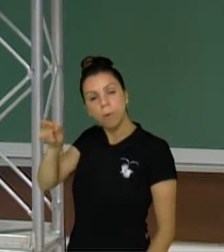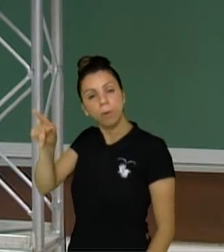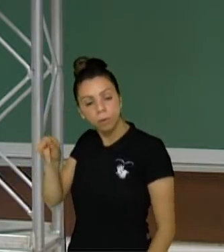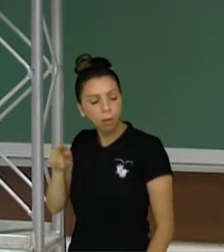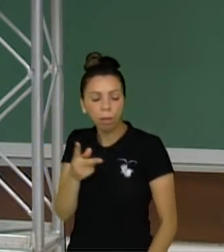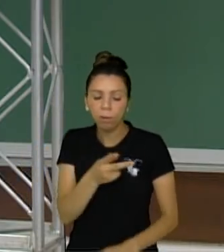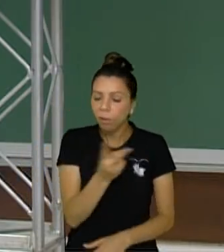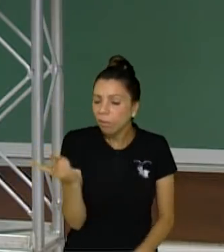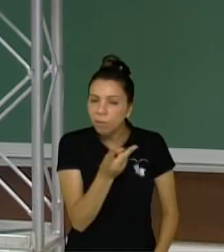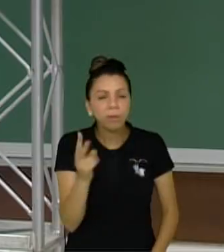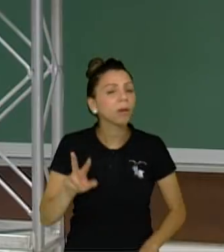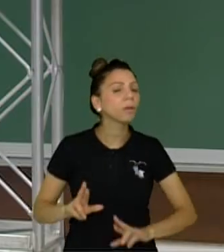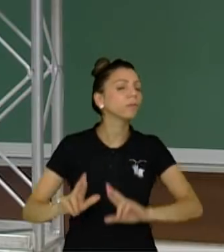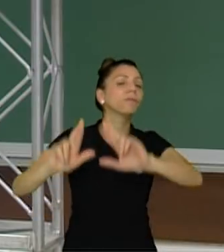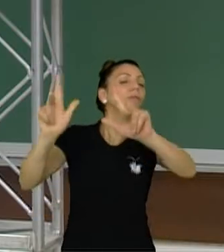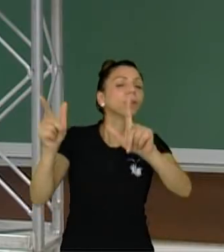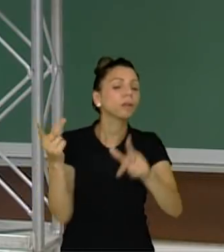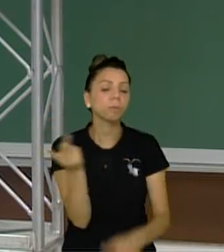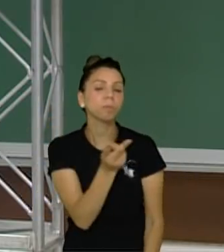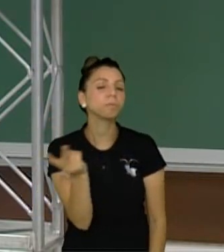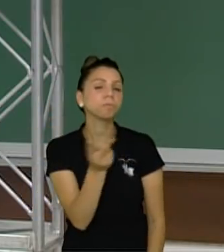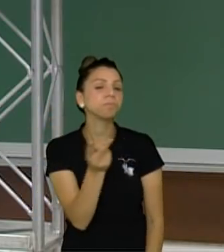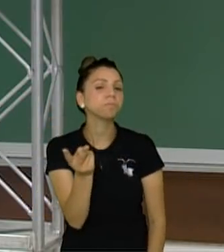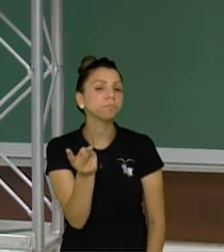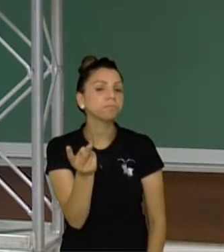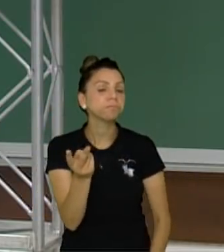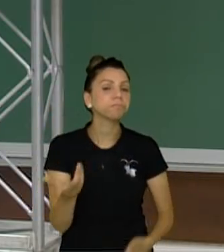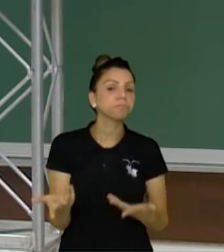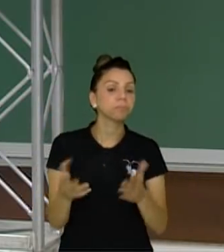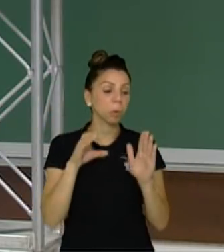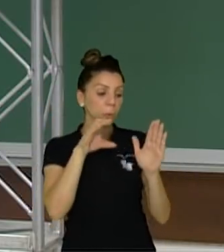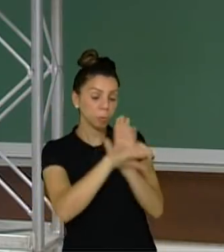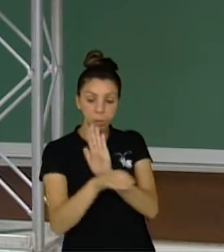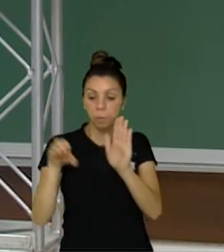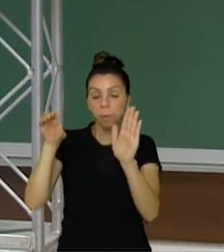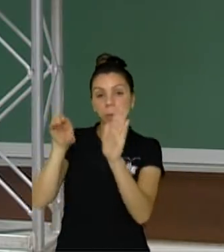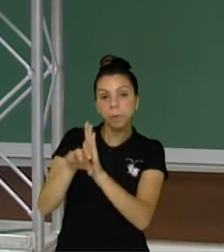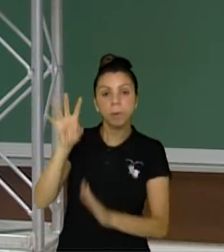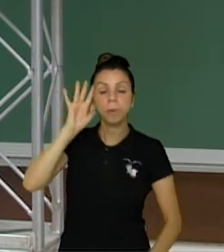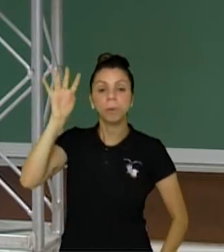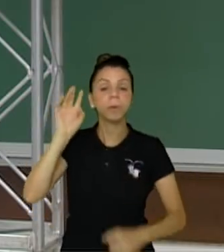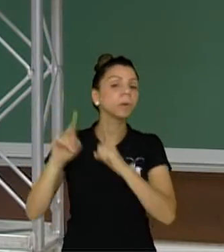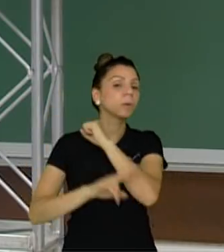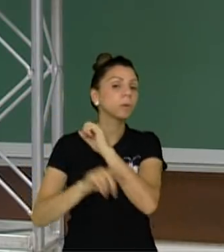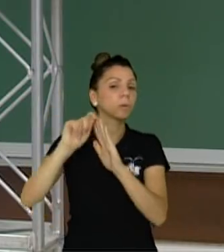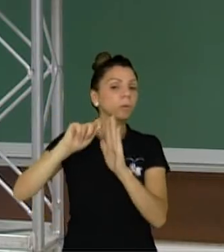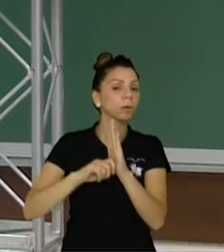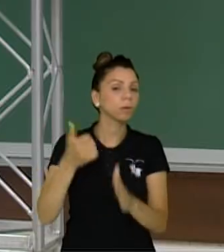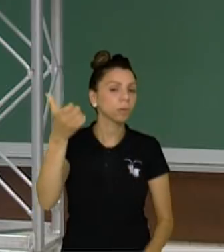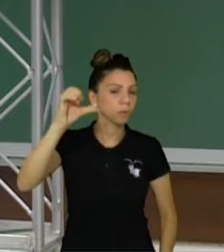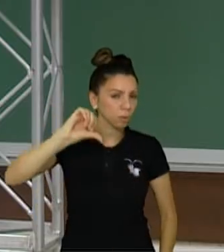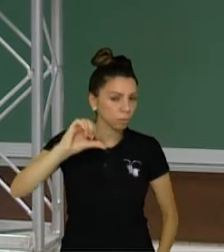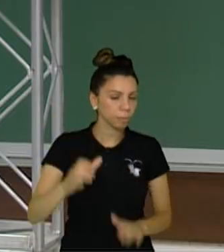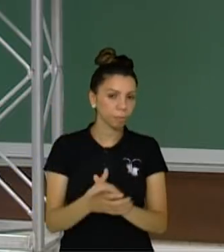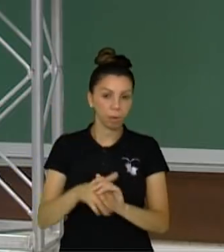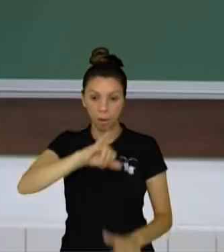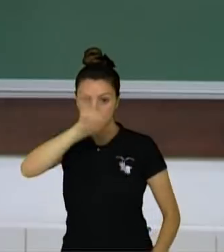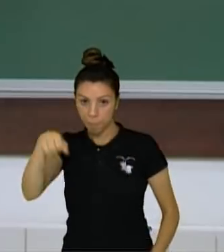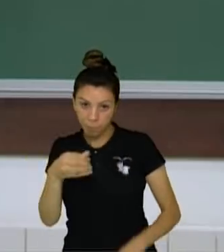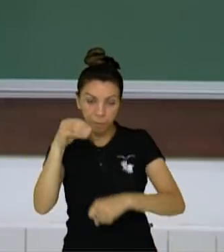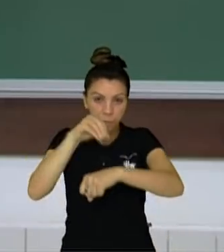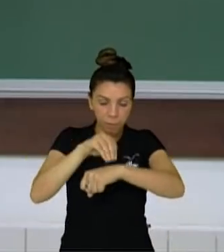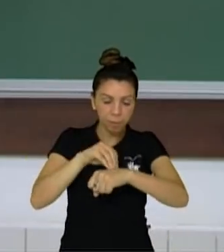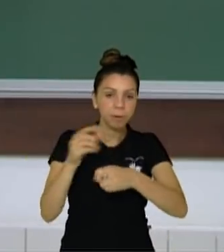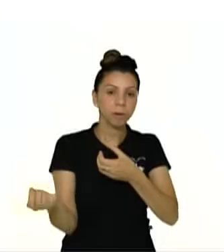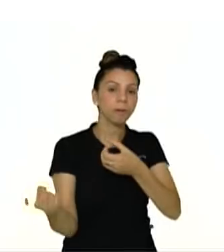Então, qual a diferença entre essas duas teorias raciais do século XIX? Aproveite o tempo que